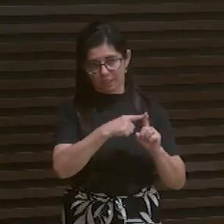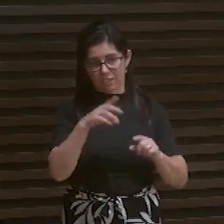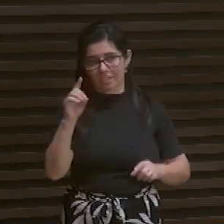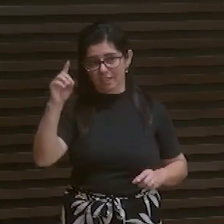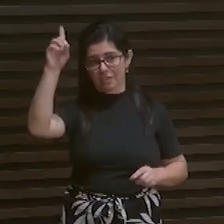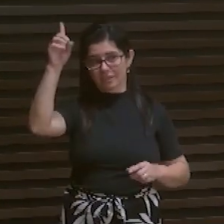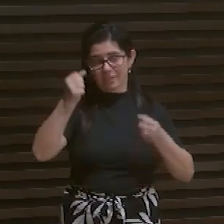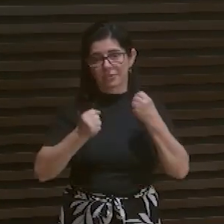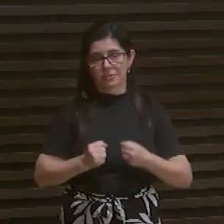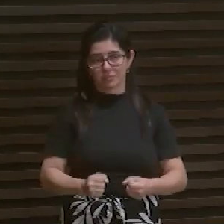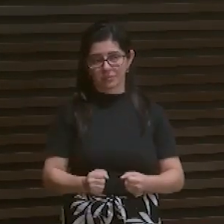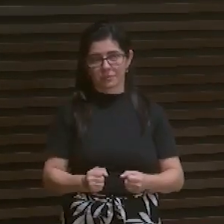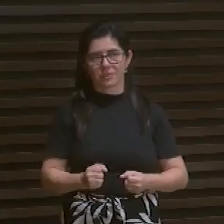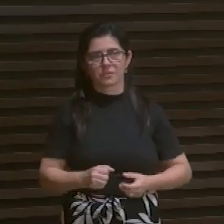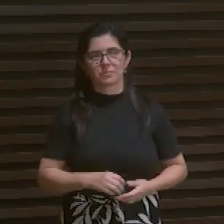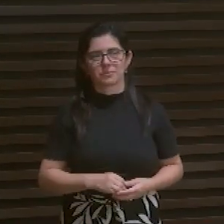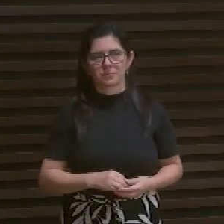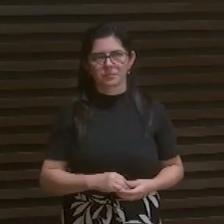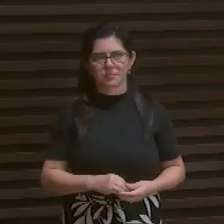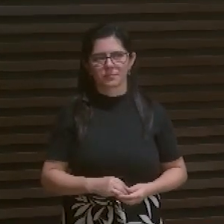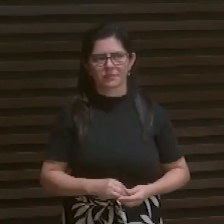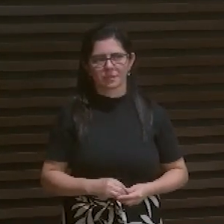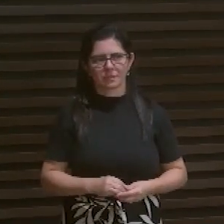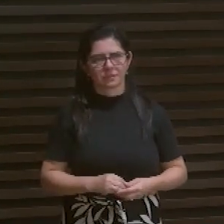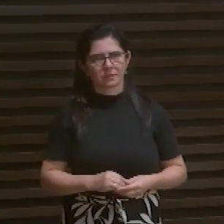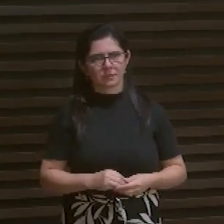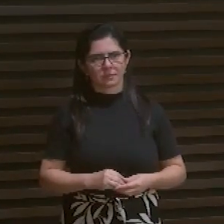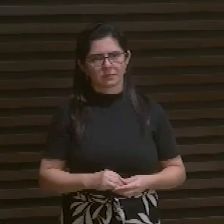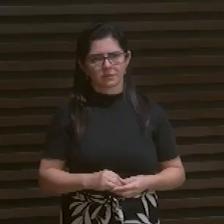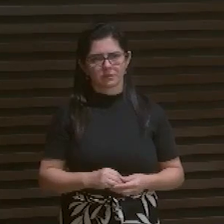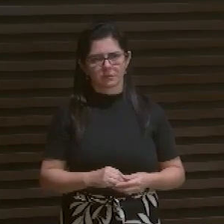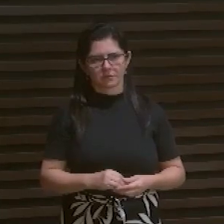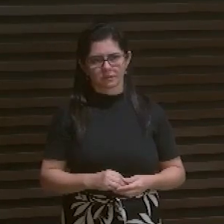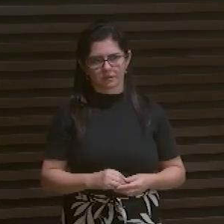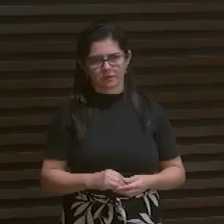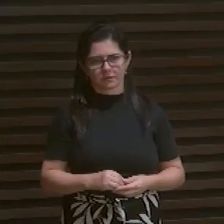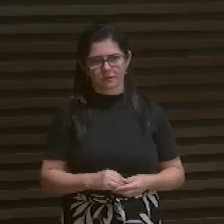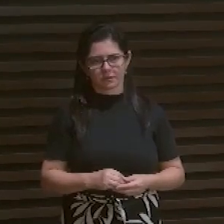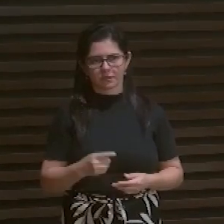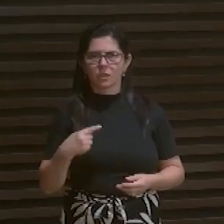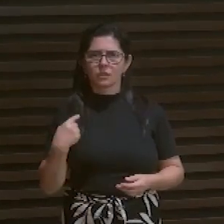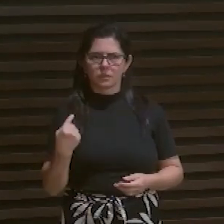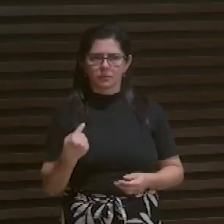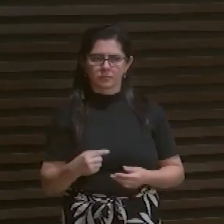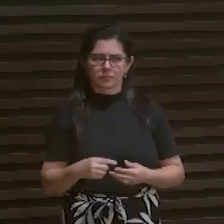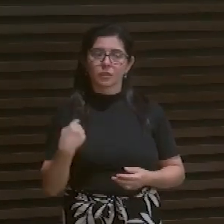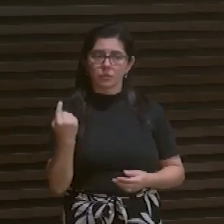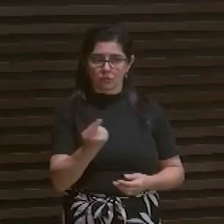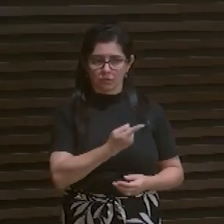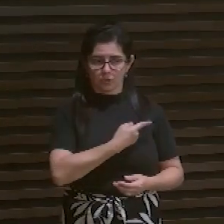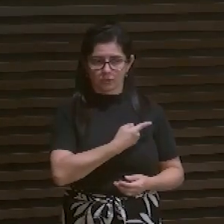somos chamados, e que nós vamos ver aqui em diante, no final do versículo 9, é de que nós somos meros trabalhadores